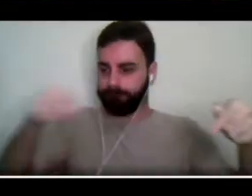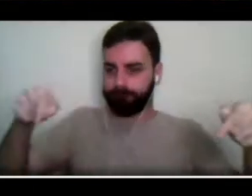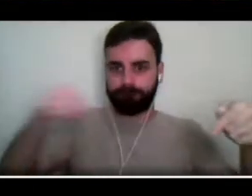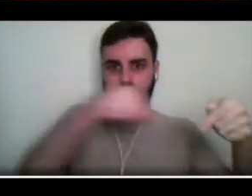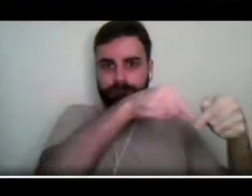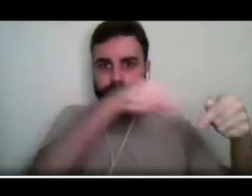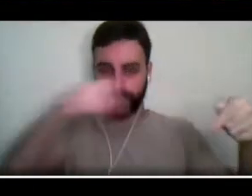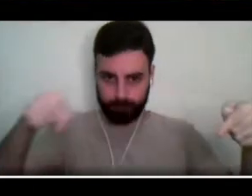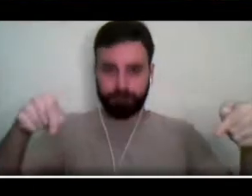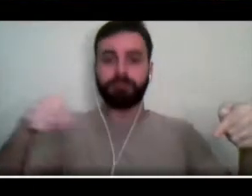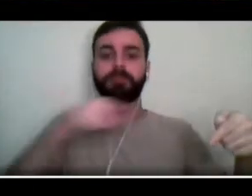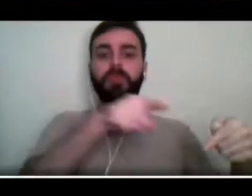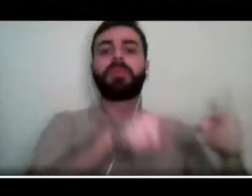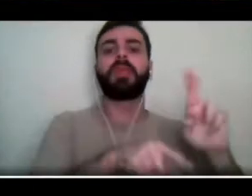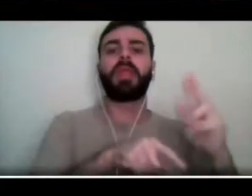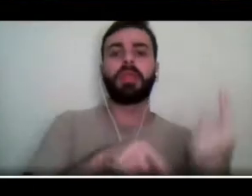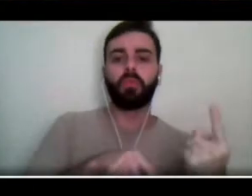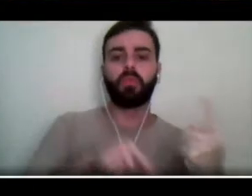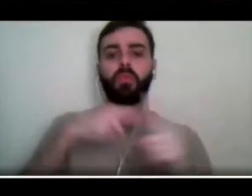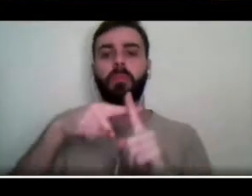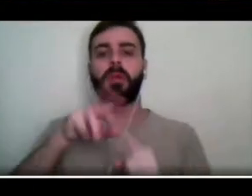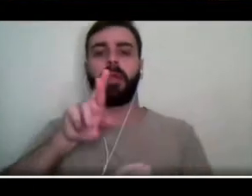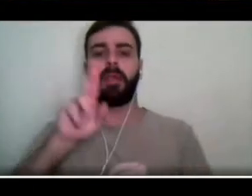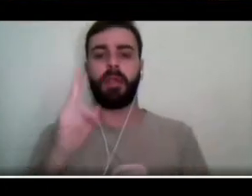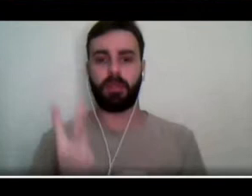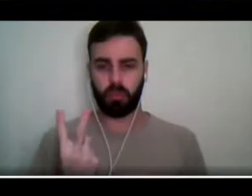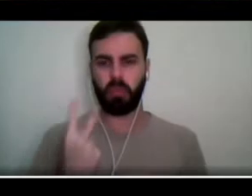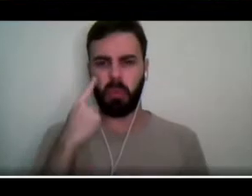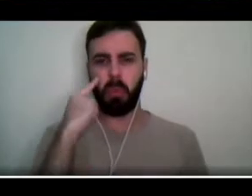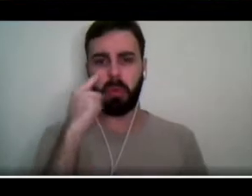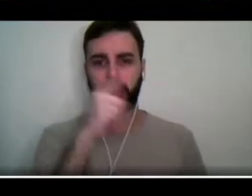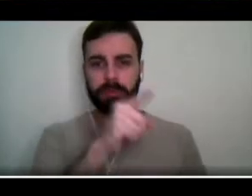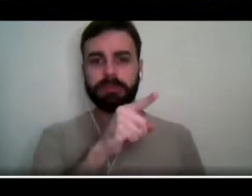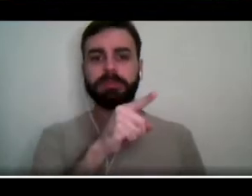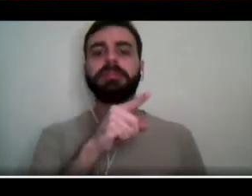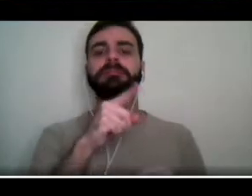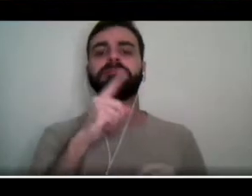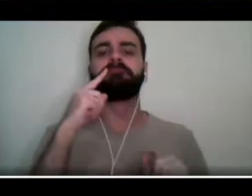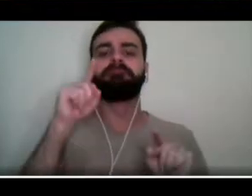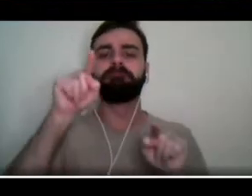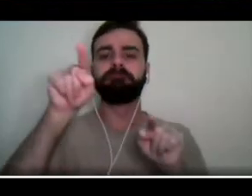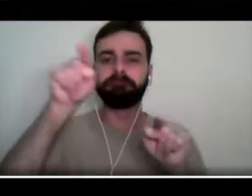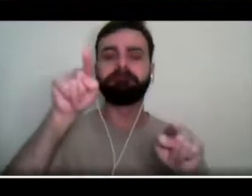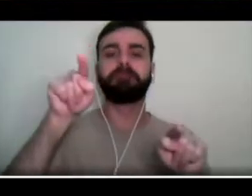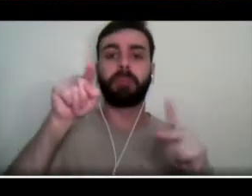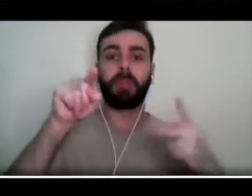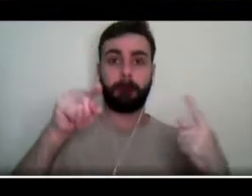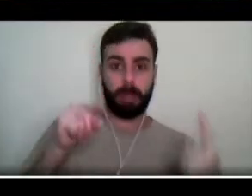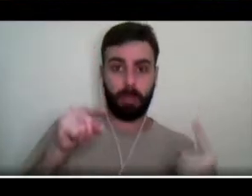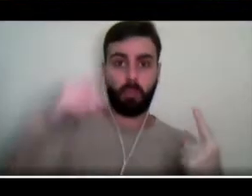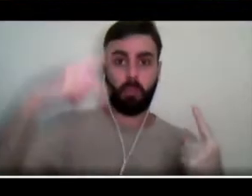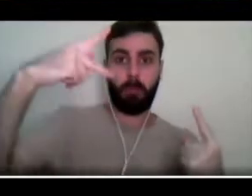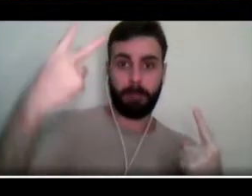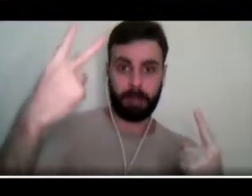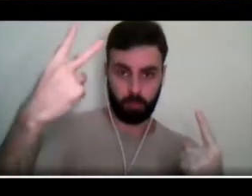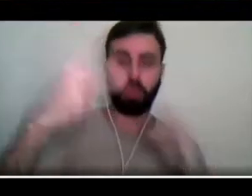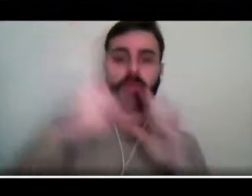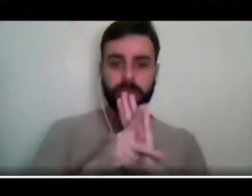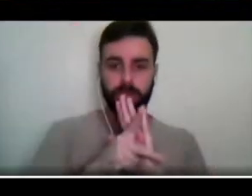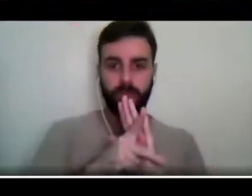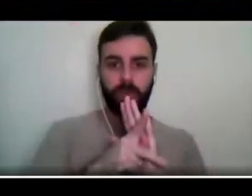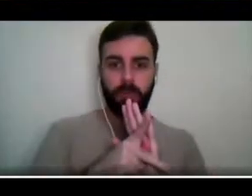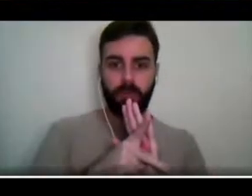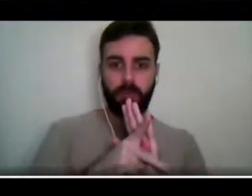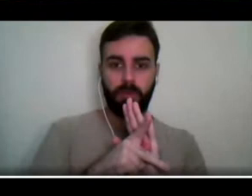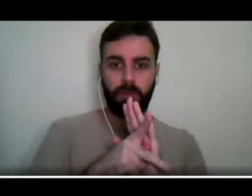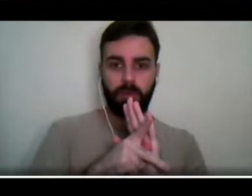tem os vetores R1 e R2, que mostram a posição P1 e P2 de uma partícula que está